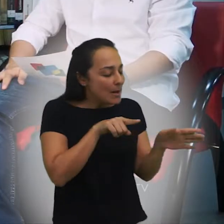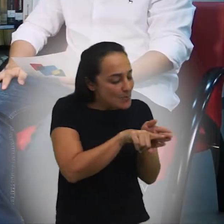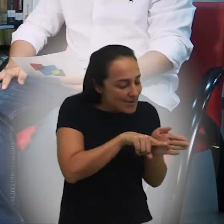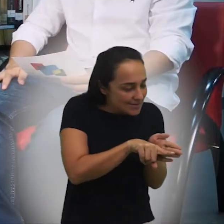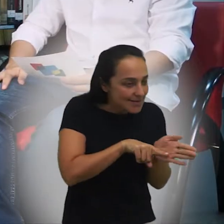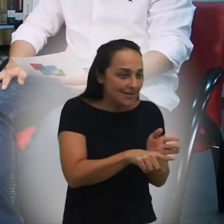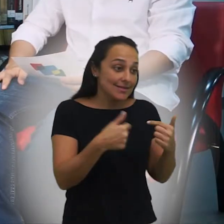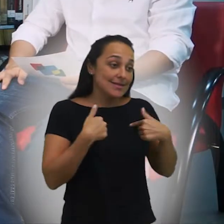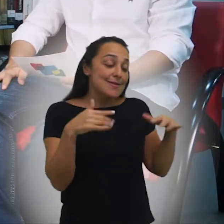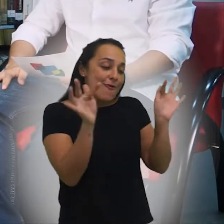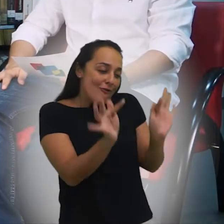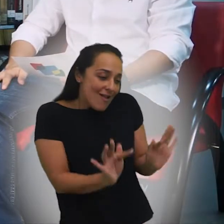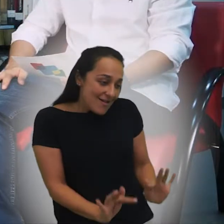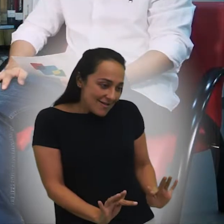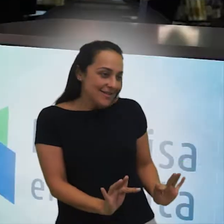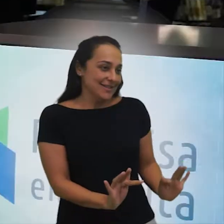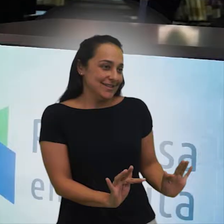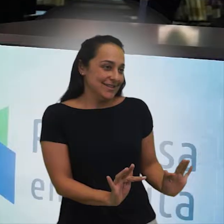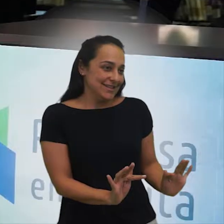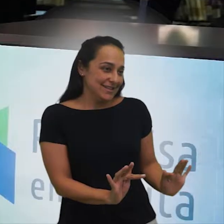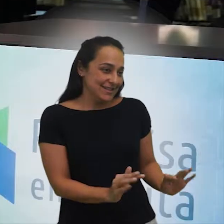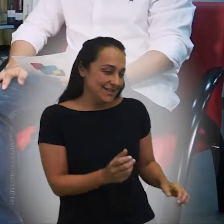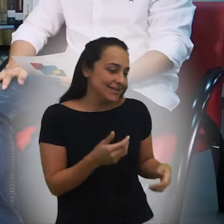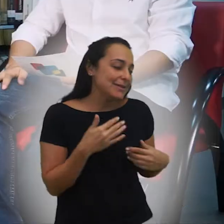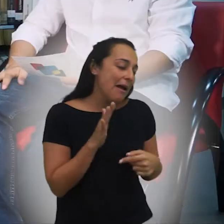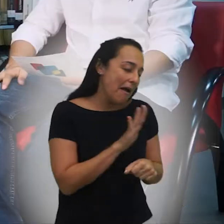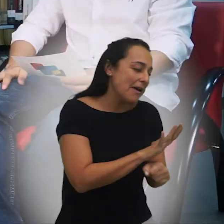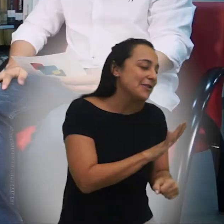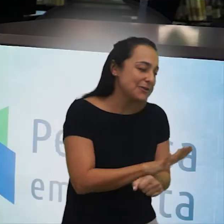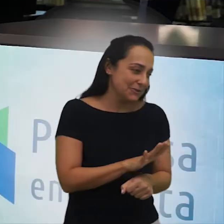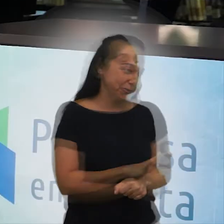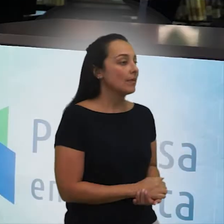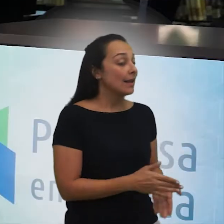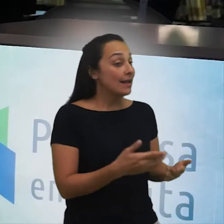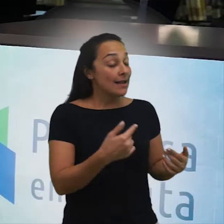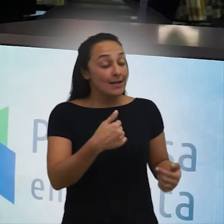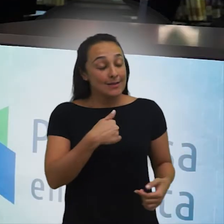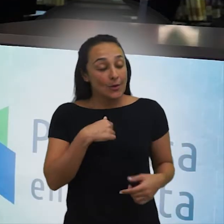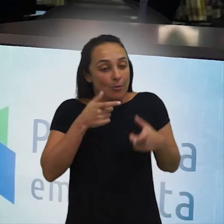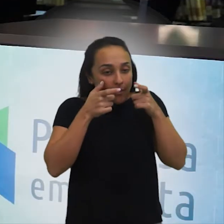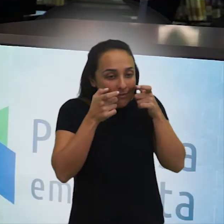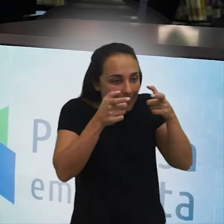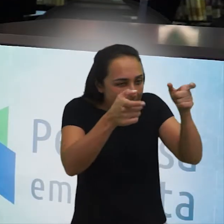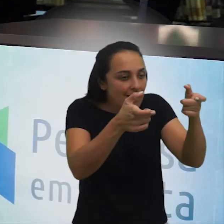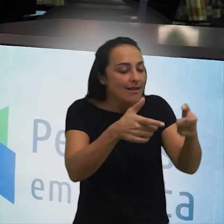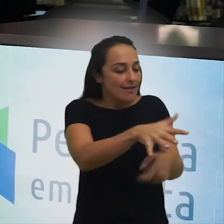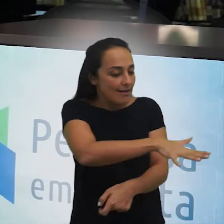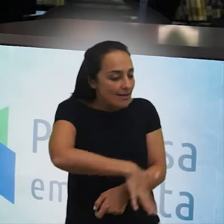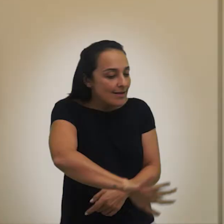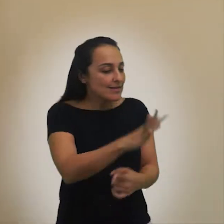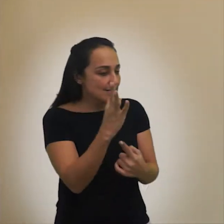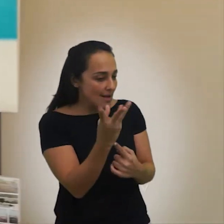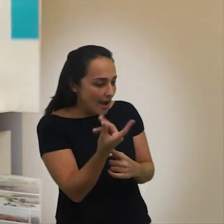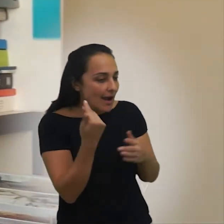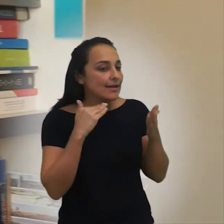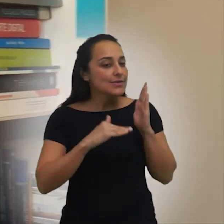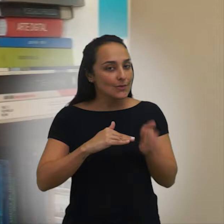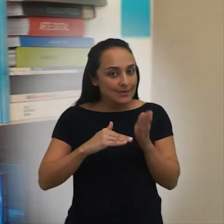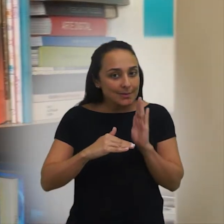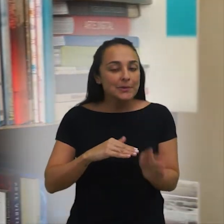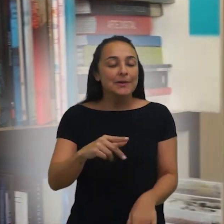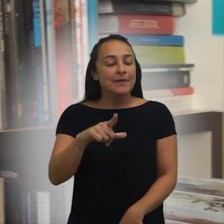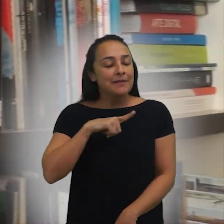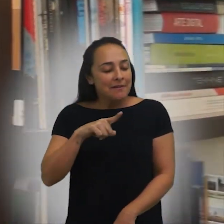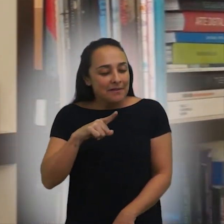colaborando para isso. O meu interesse pelas artes contemporâneas tem a ver um pouco com a minha vivência, porque eu sou casada com um artista plástico